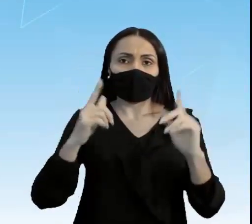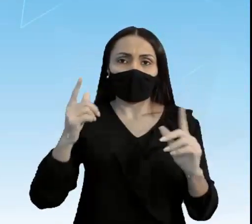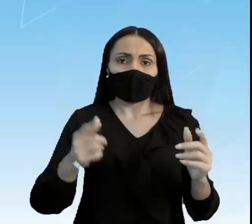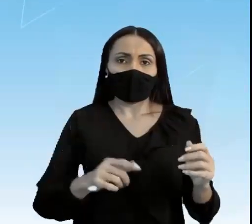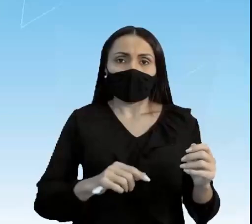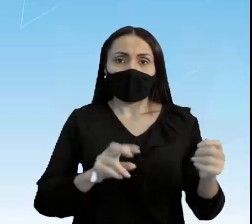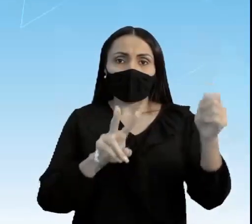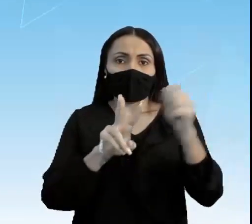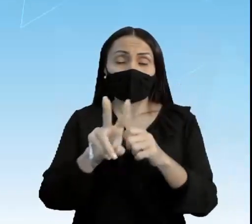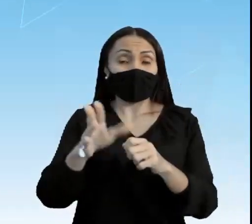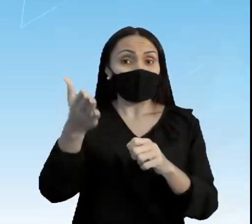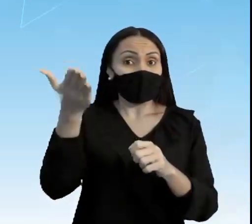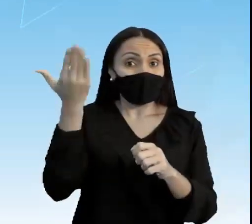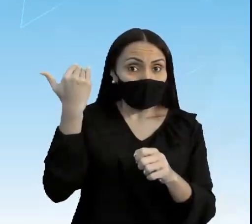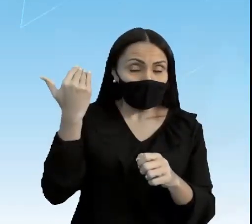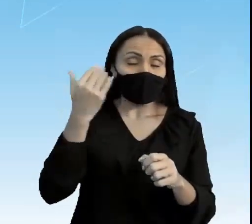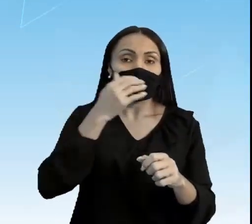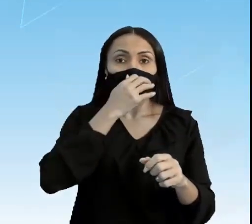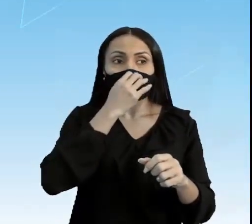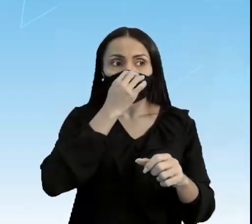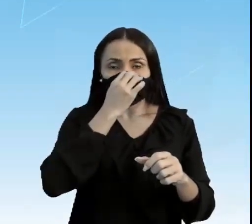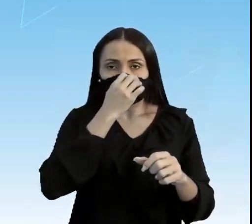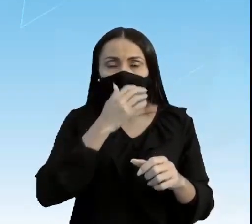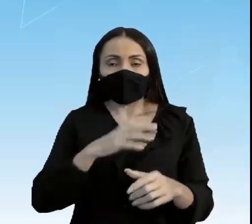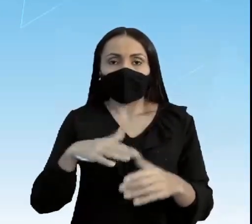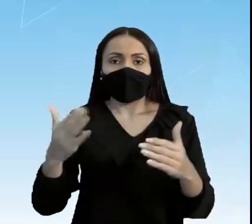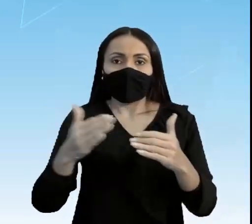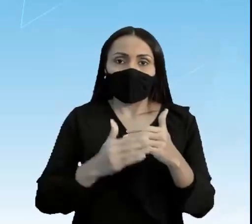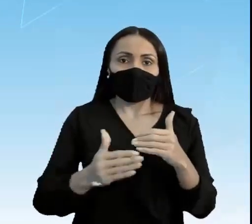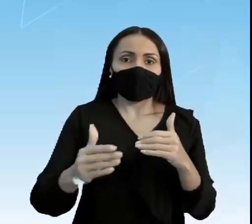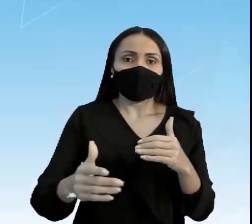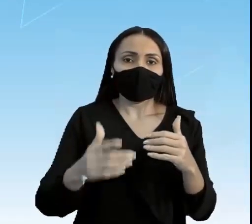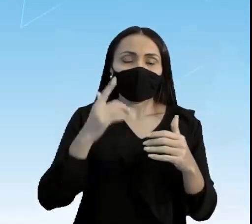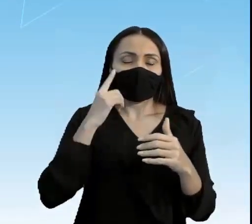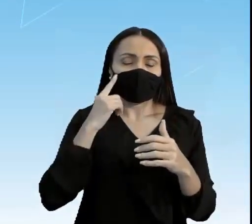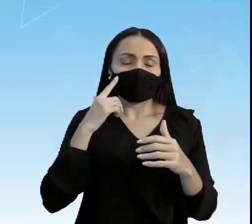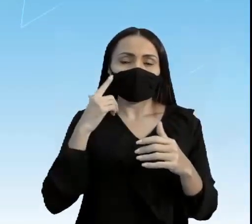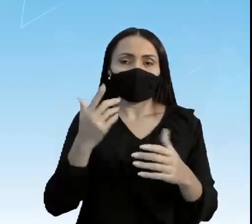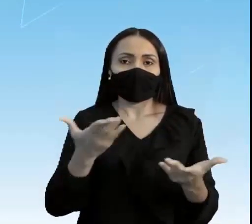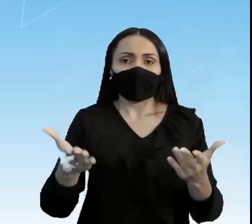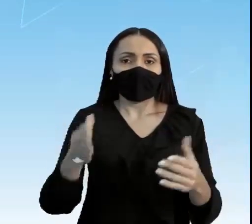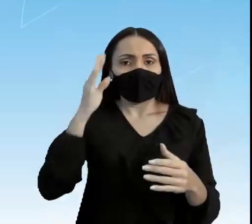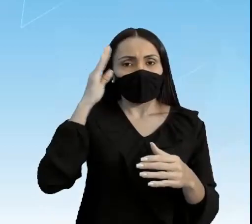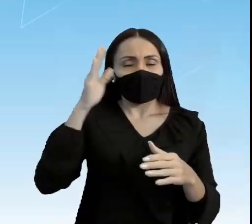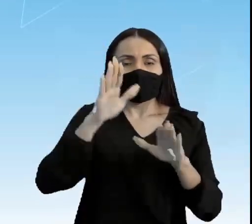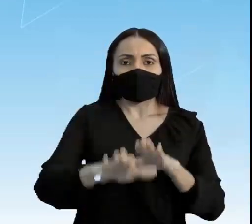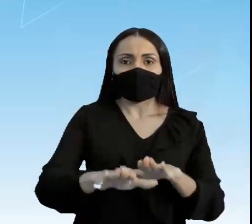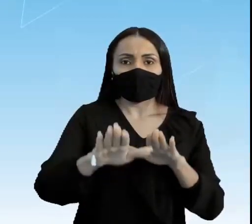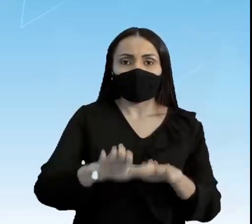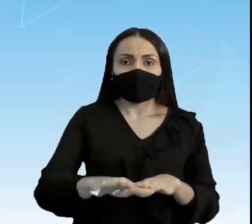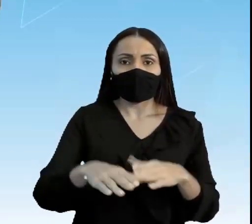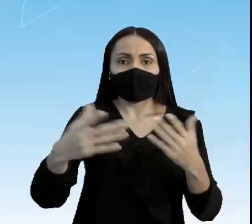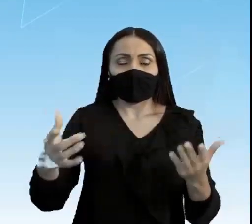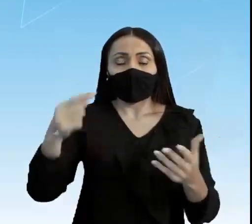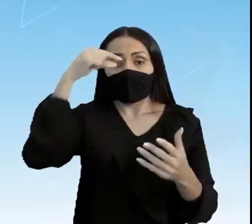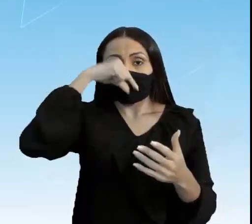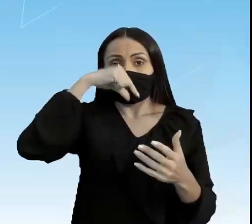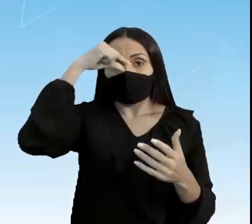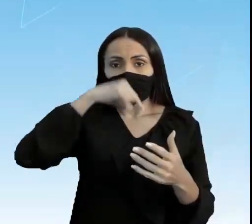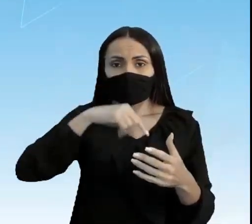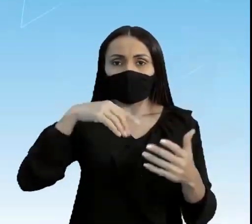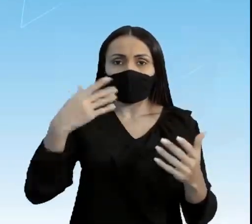antes. Em seguida, desembarcou com seus soldados nas costas peruanas, com